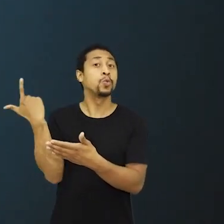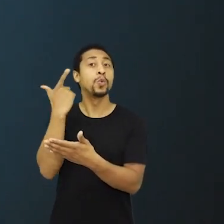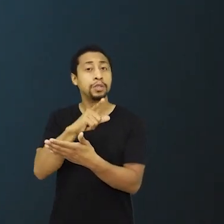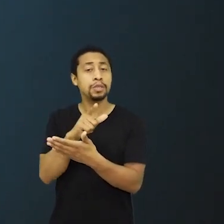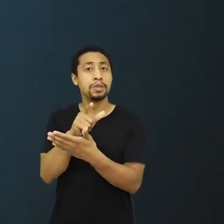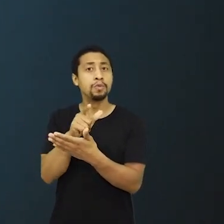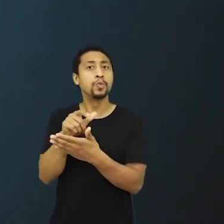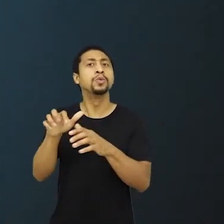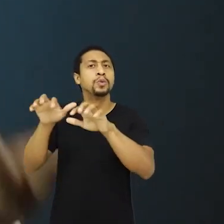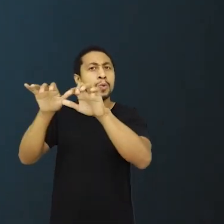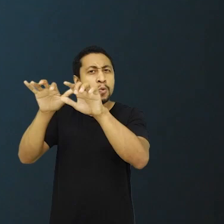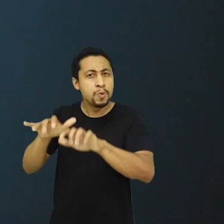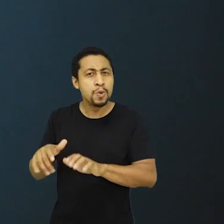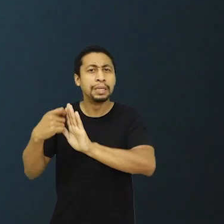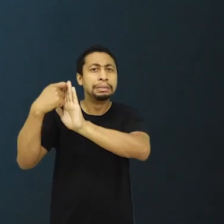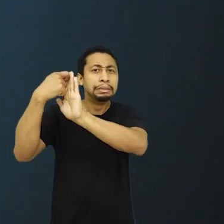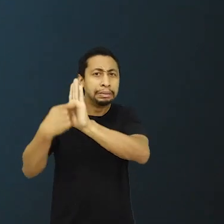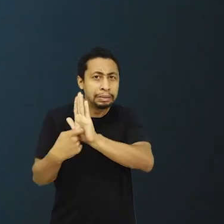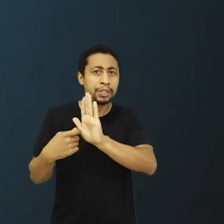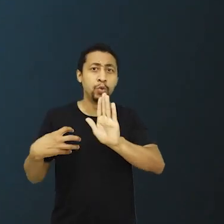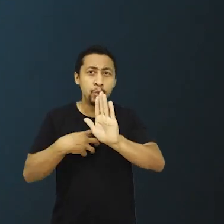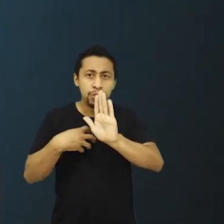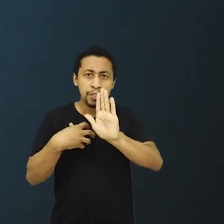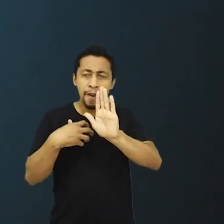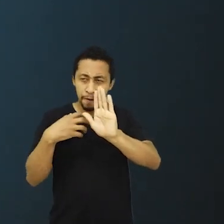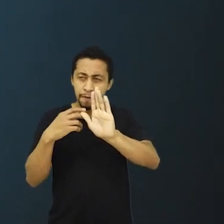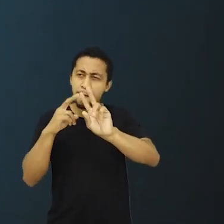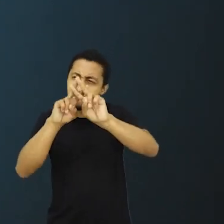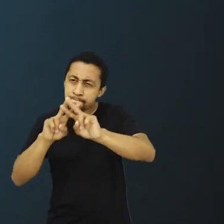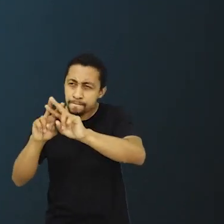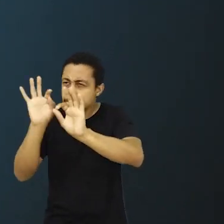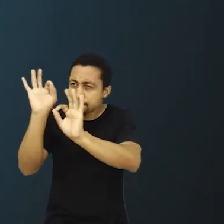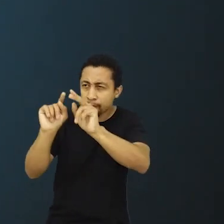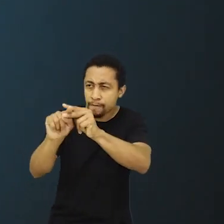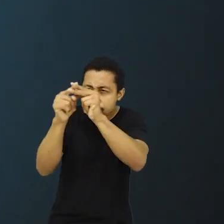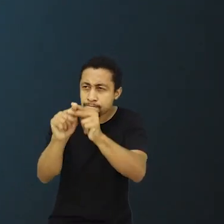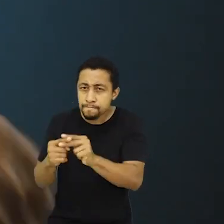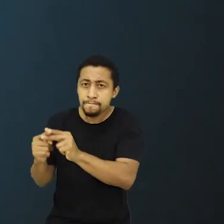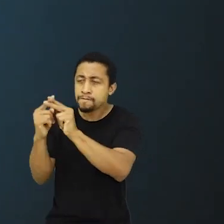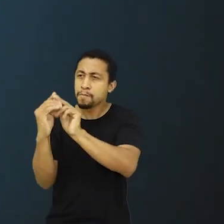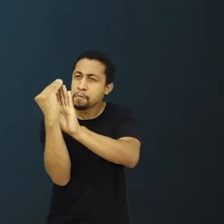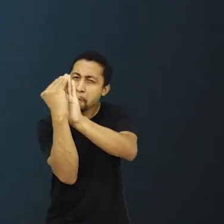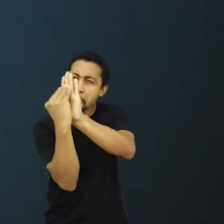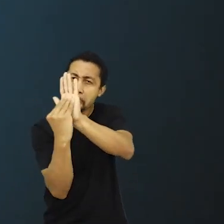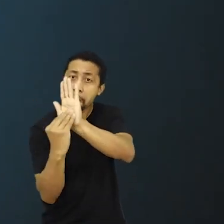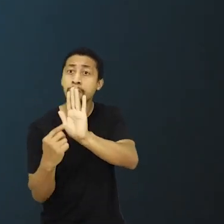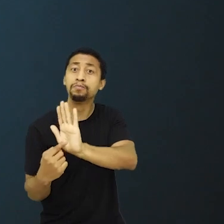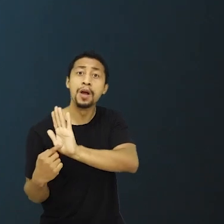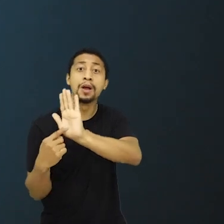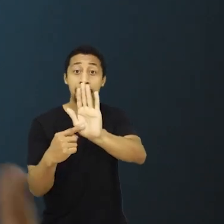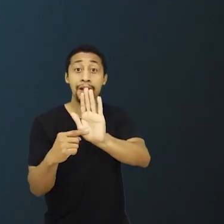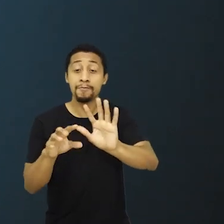um tipo de edição de texto e de criação e elaboração de pautas em que você consegue mobilizar a